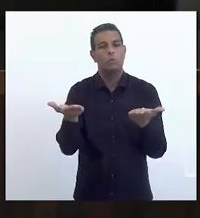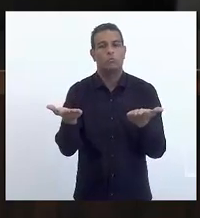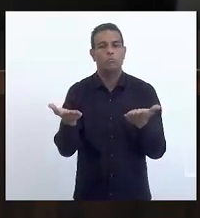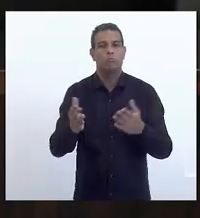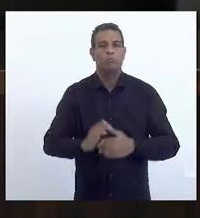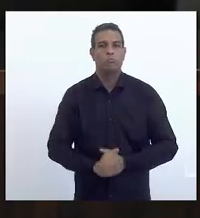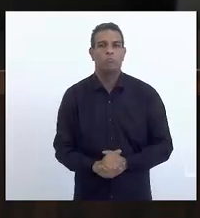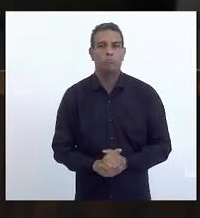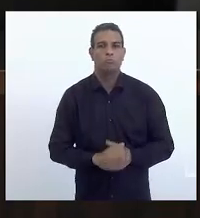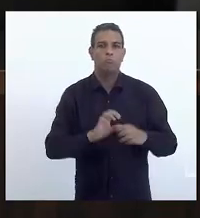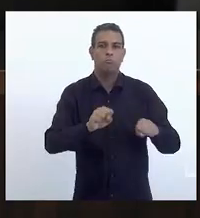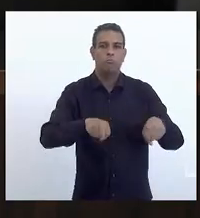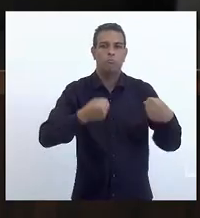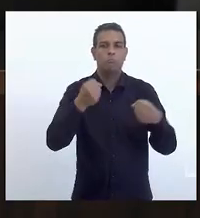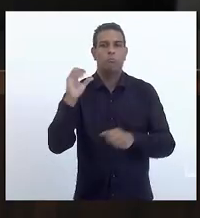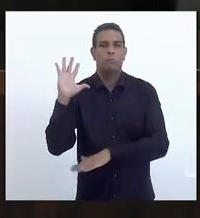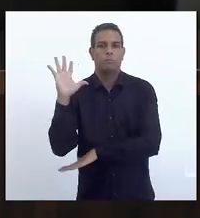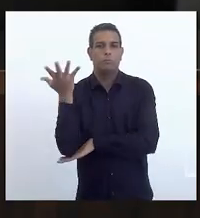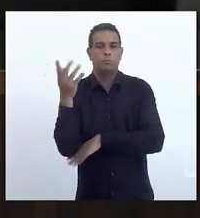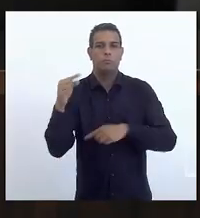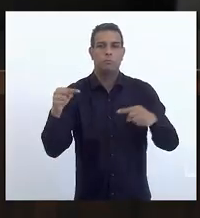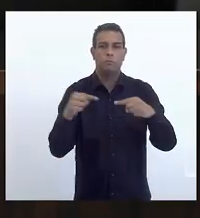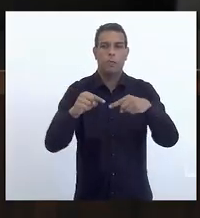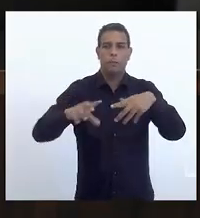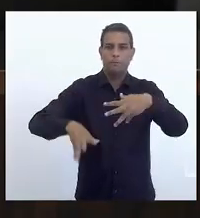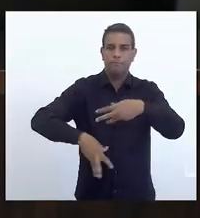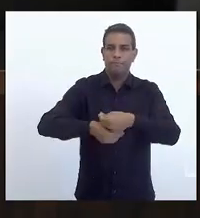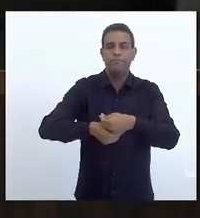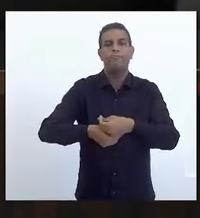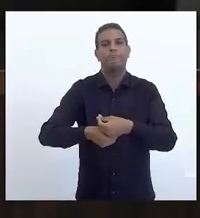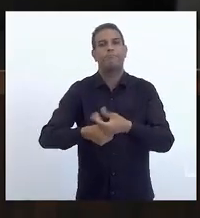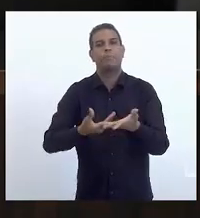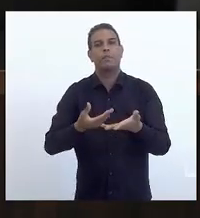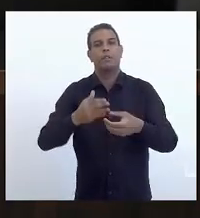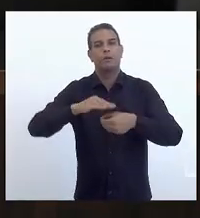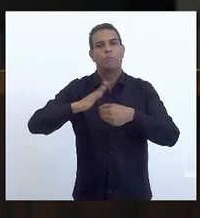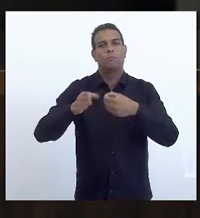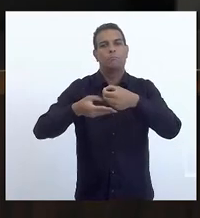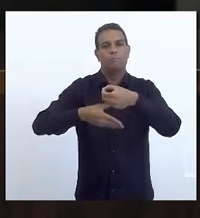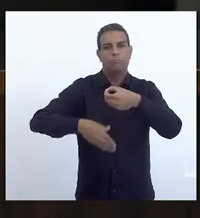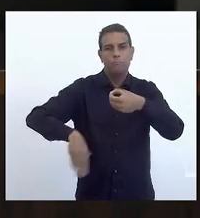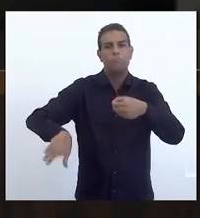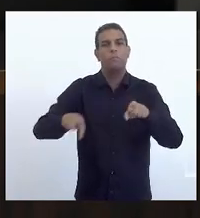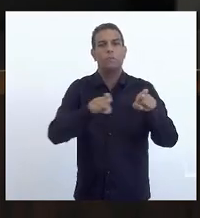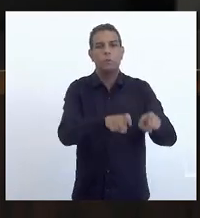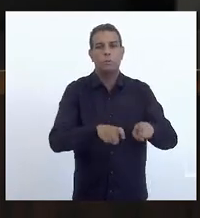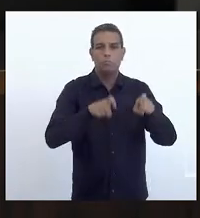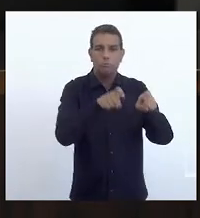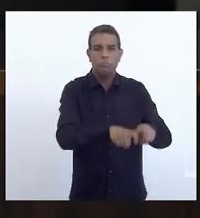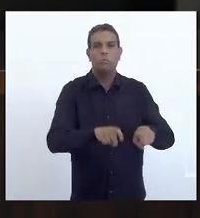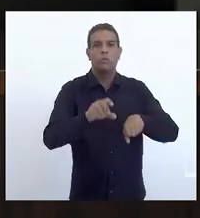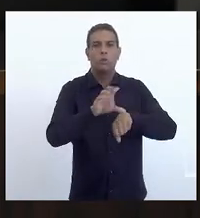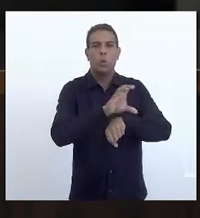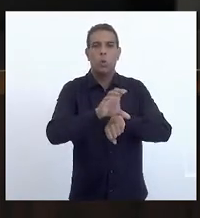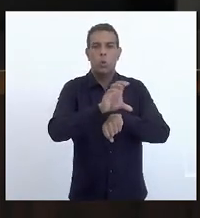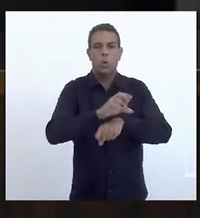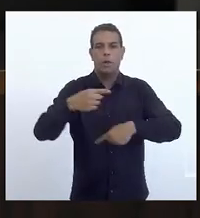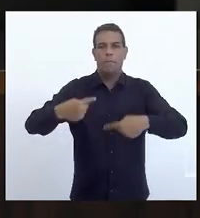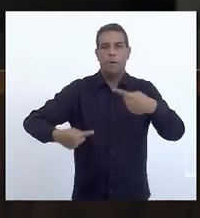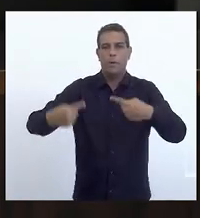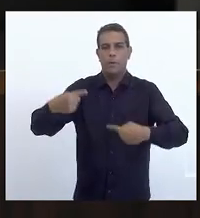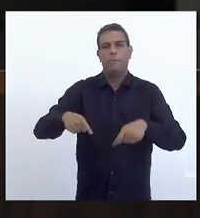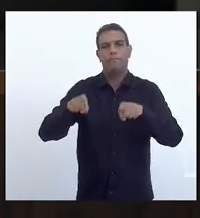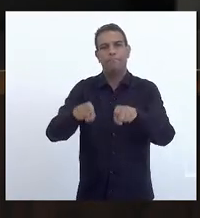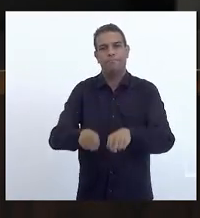condicionalidade. Defesa do meio ambiente, favorável com emenda. Saneamento ambiental, favorável. Agricultura, pecuária, política rural,